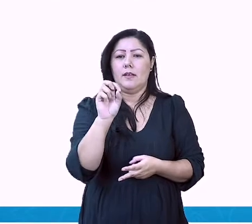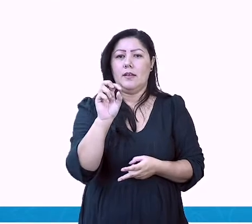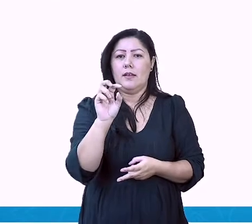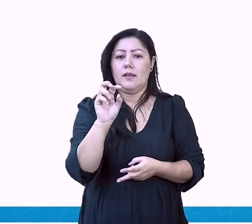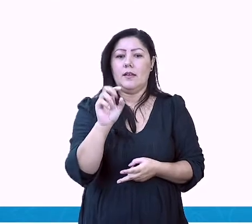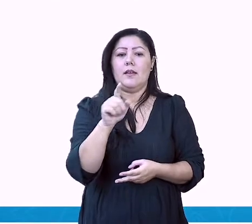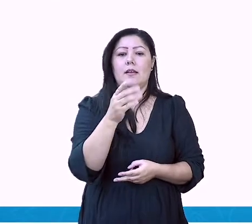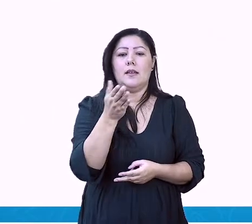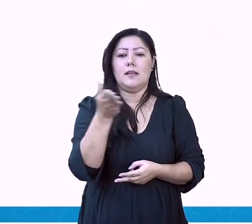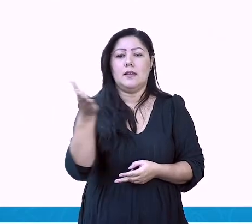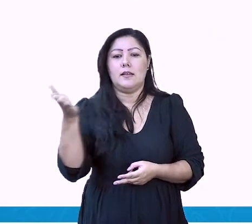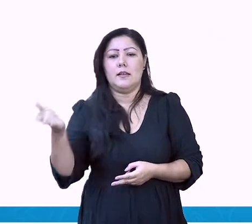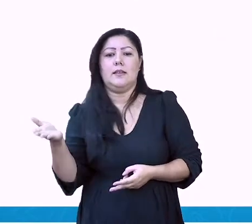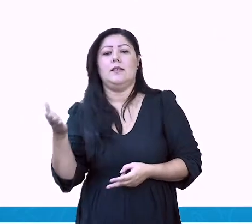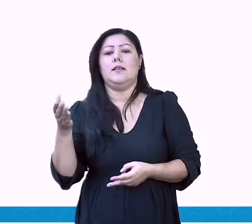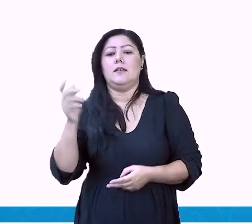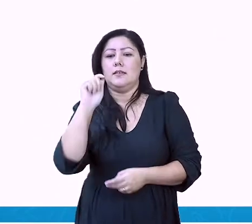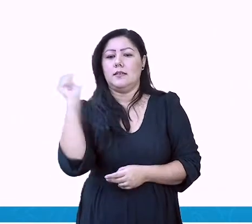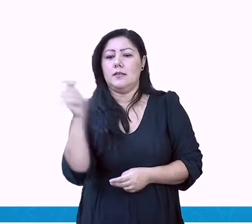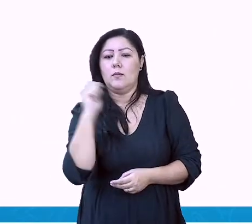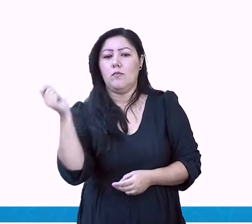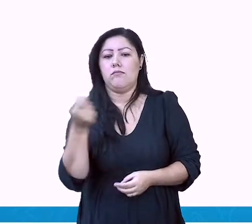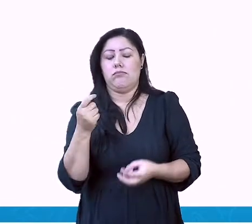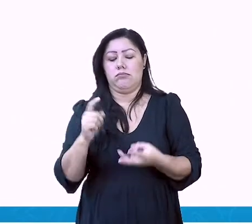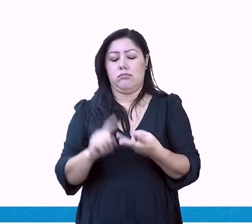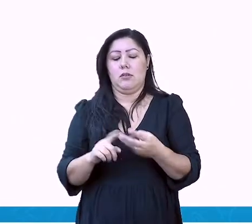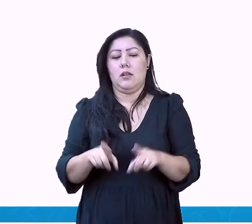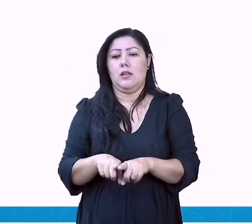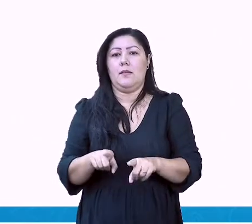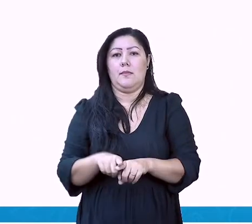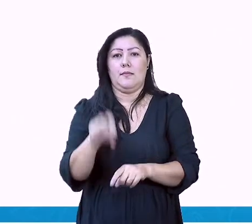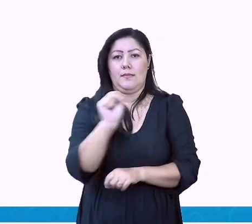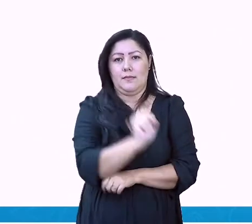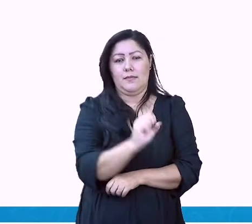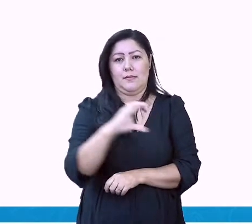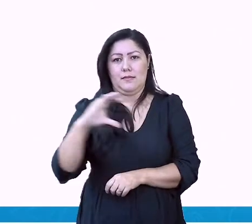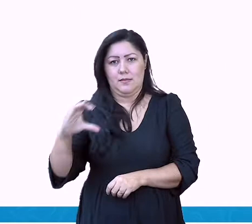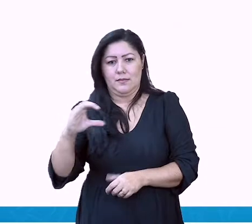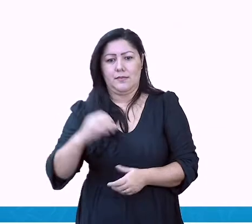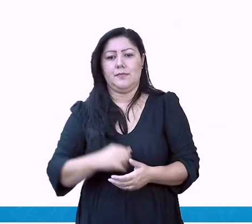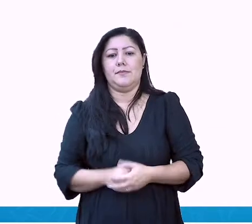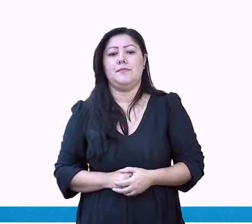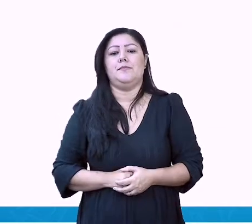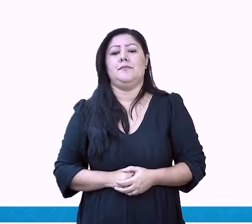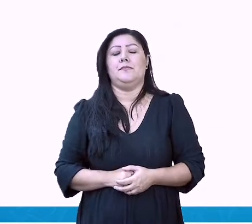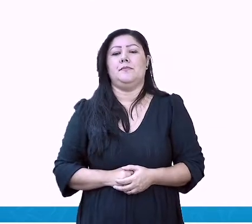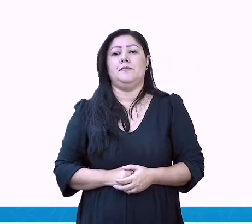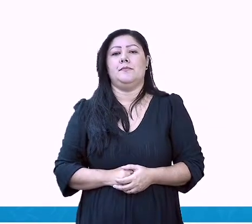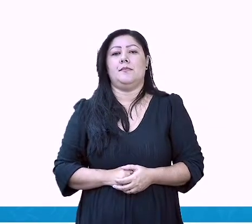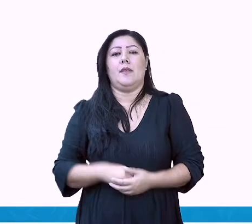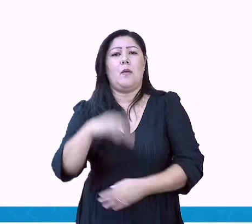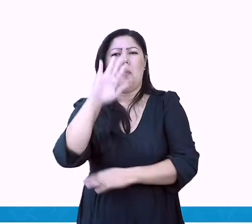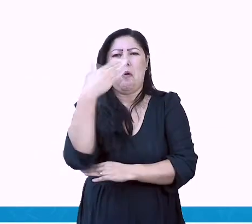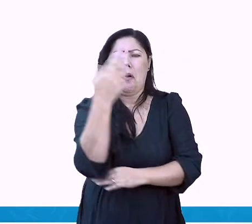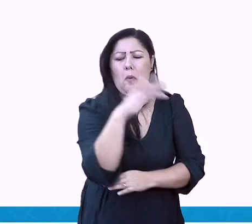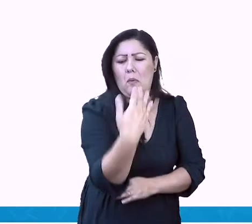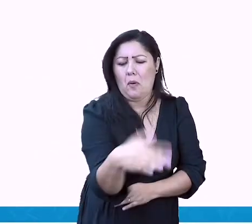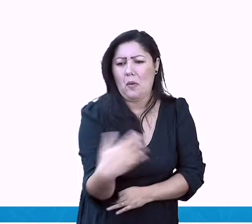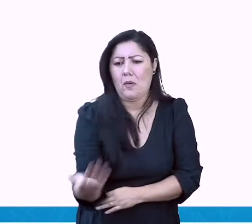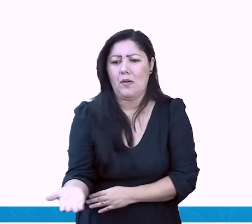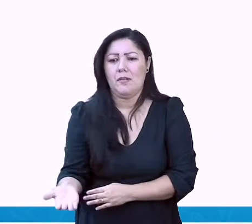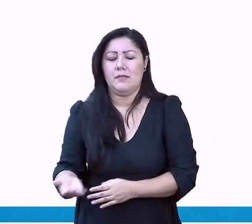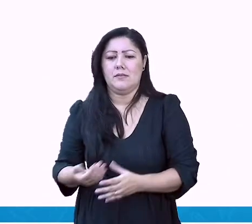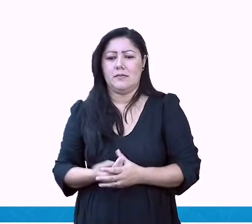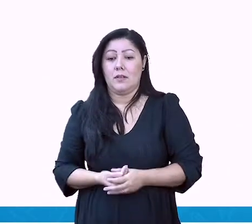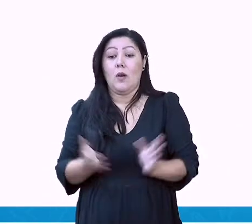muito devastada, como nós falamos para vocês. Restando hoje, segundo